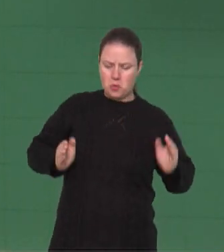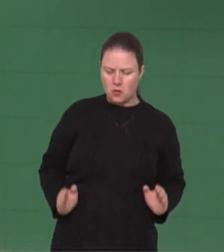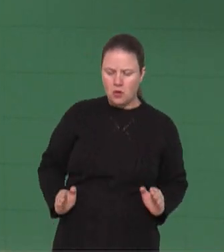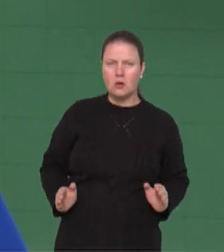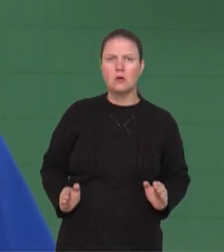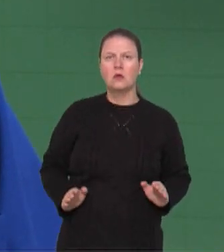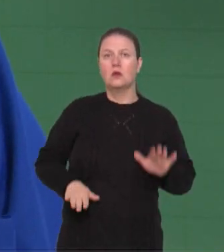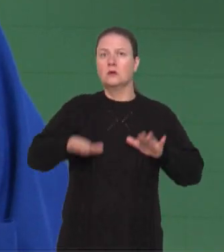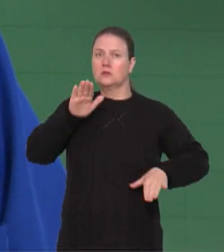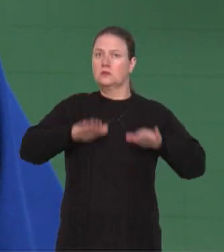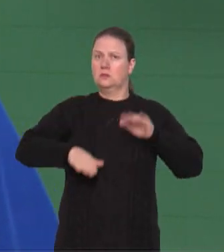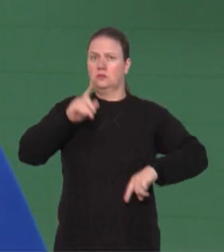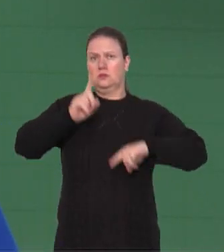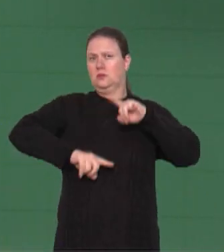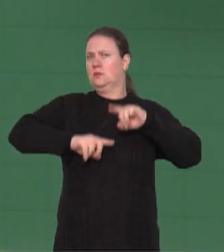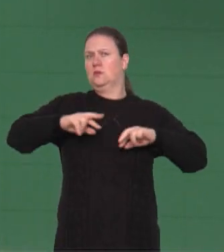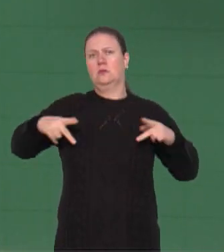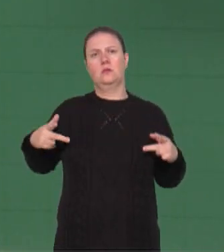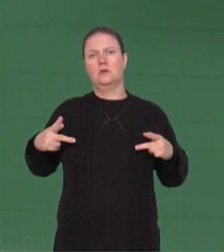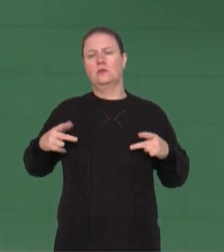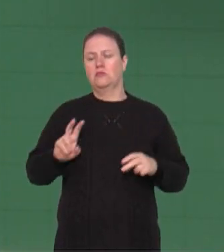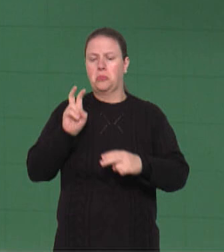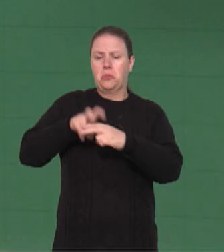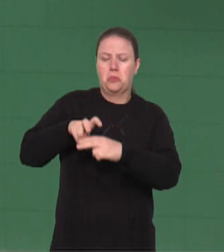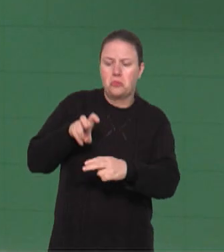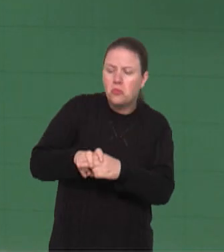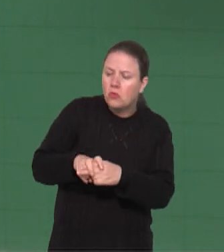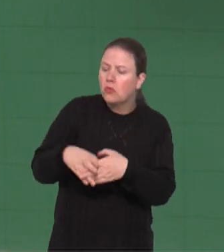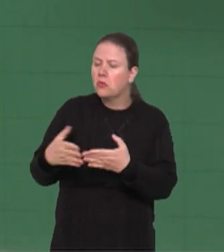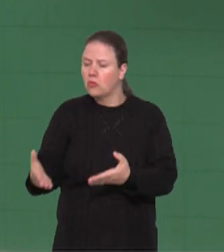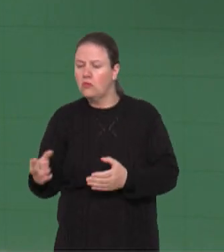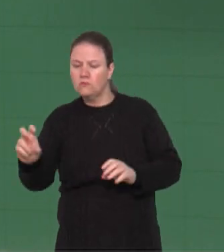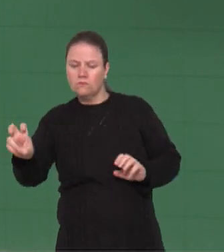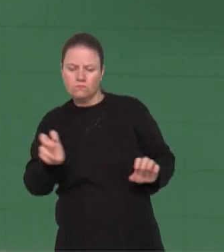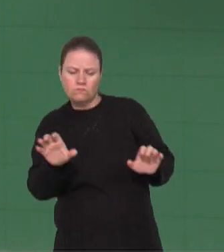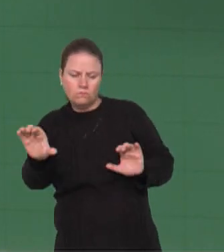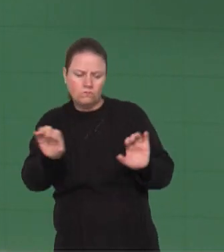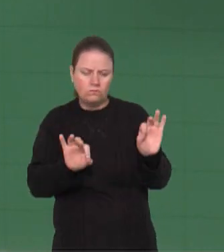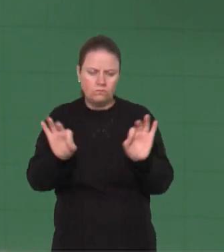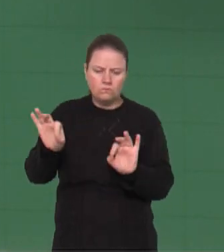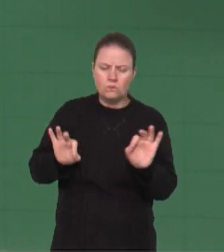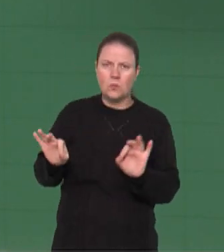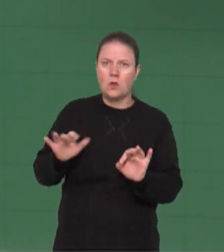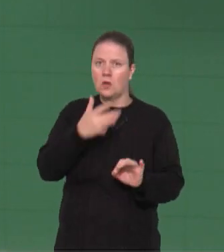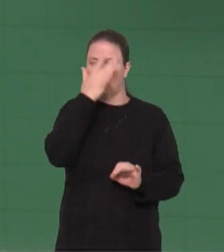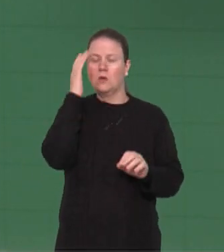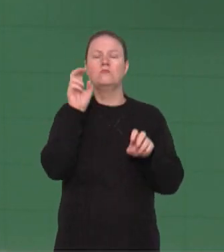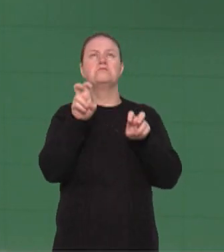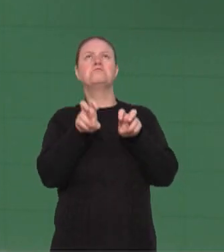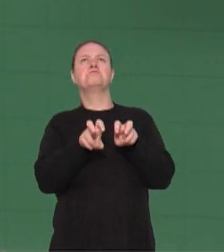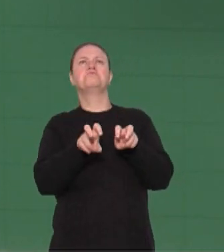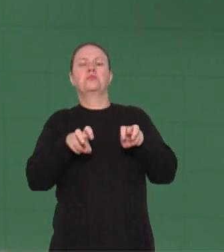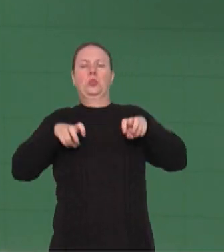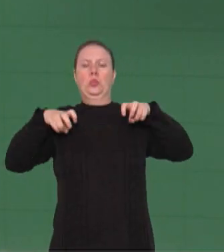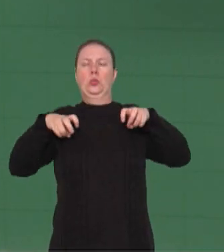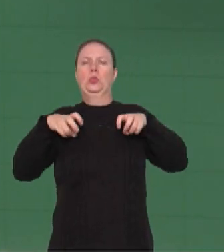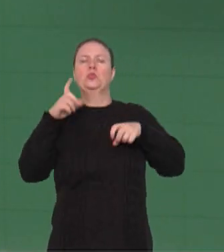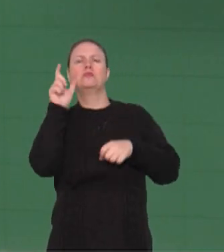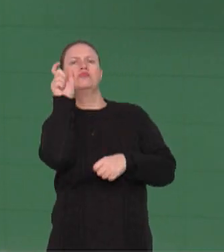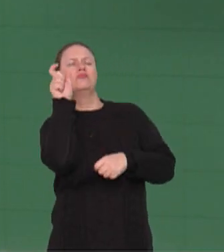colocam alguns elementos ali que vão contribuir para que a pessoa que está lá na plateia assistindo a peça teatral